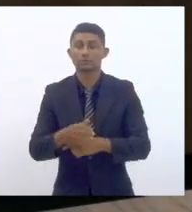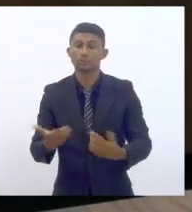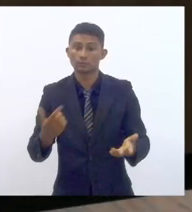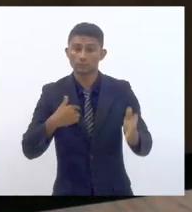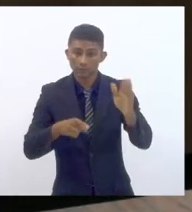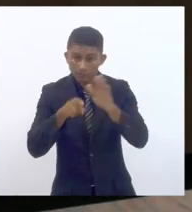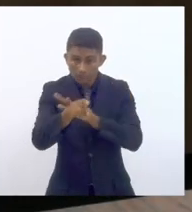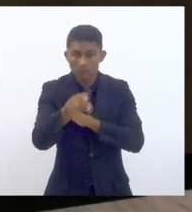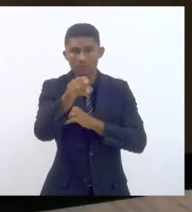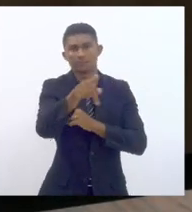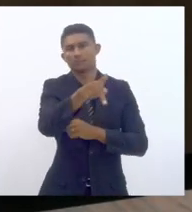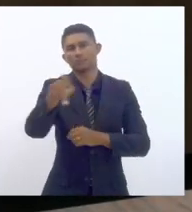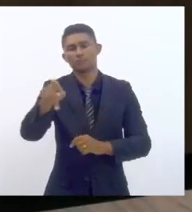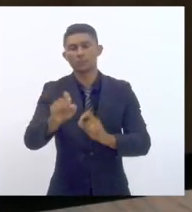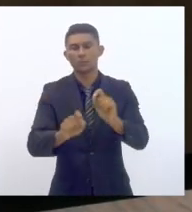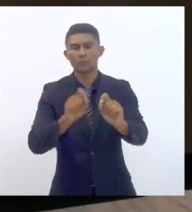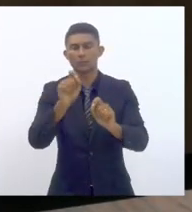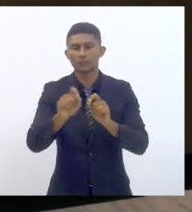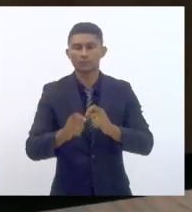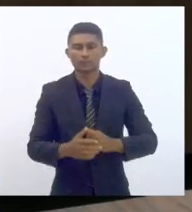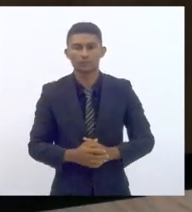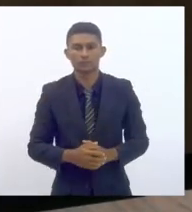Vossa Excelência,